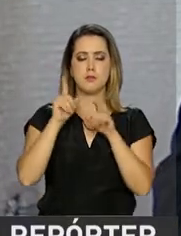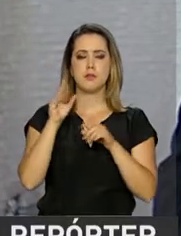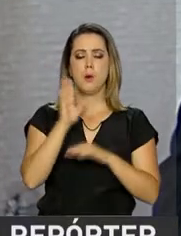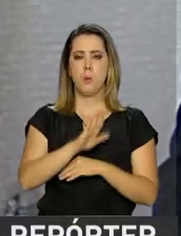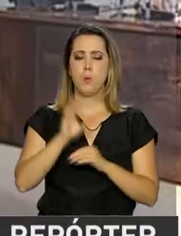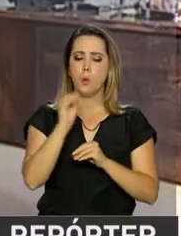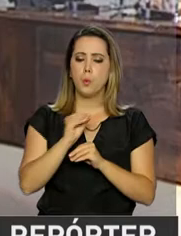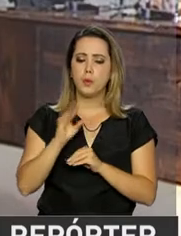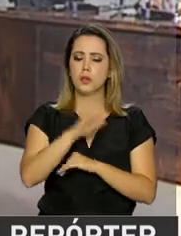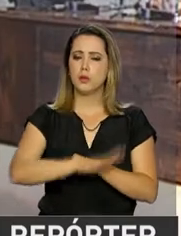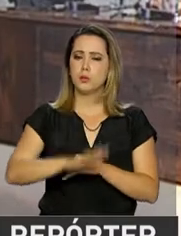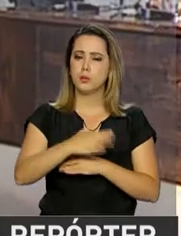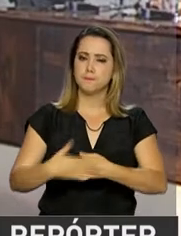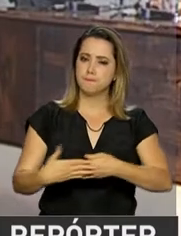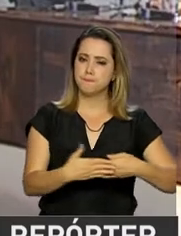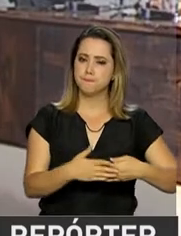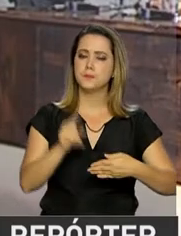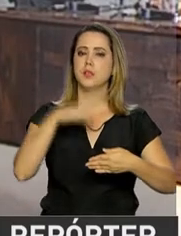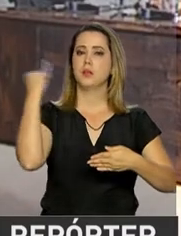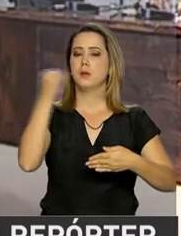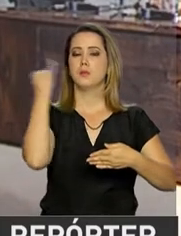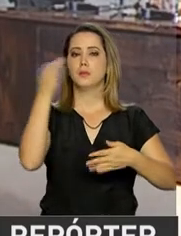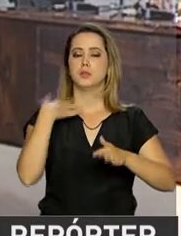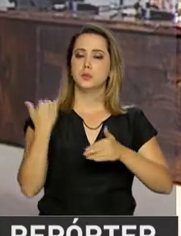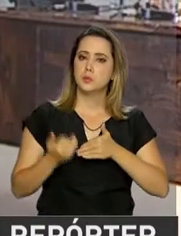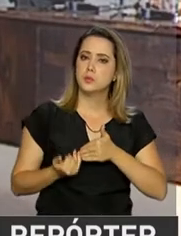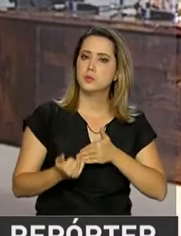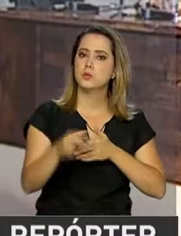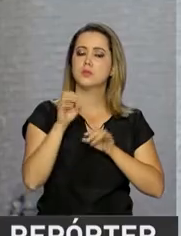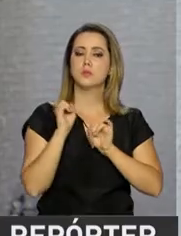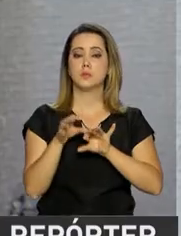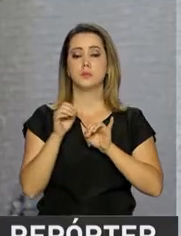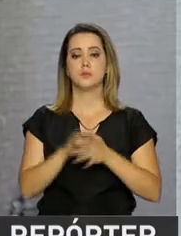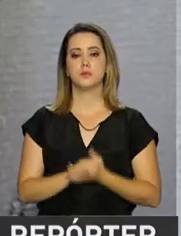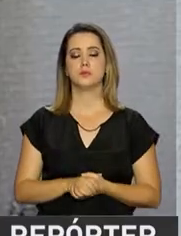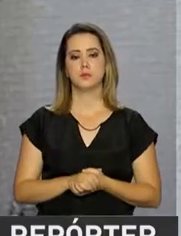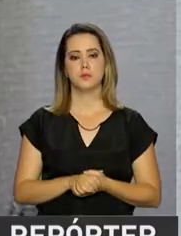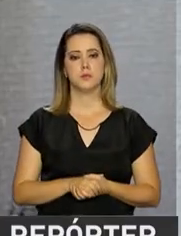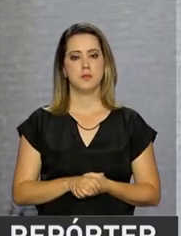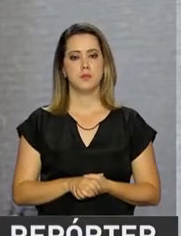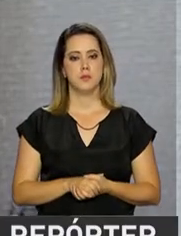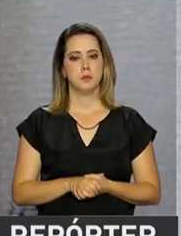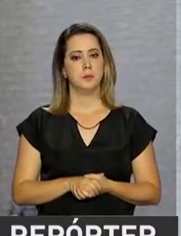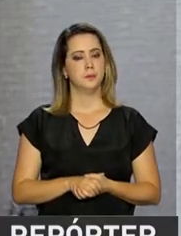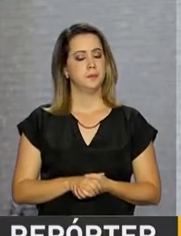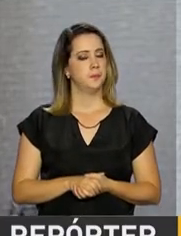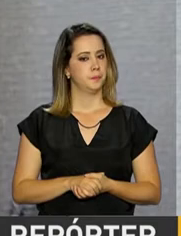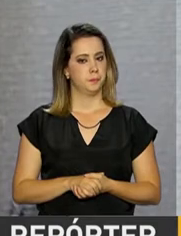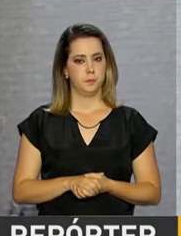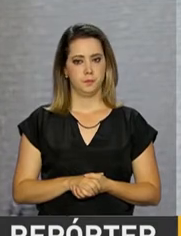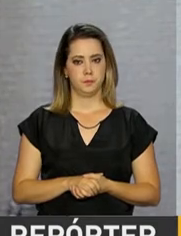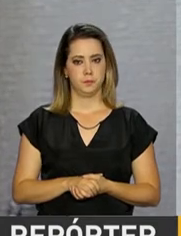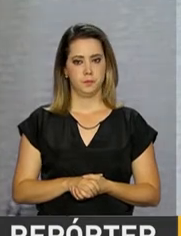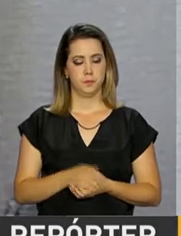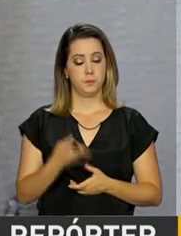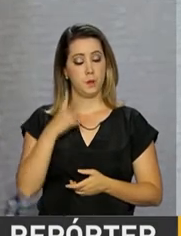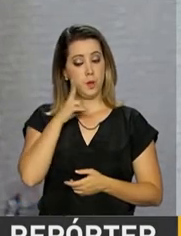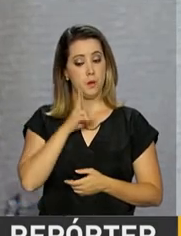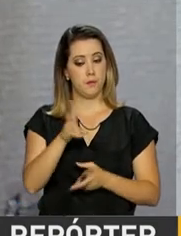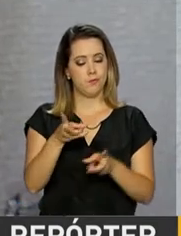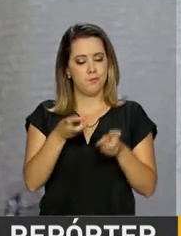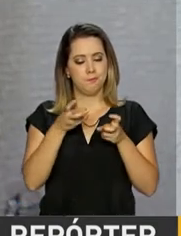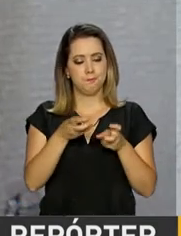infância é essencial para garantir um bom desenvolvimento educacional quando eu me deparo o dia a dia um